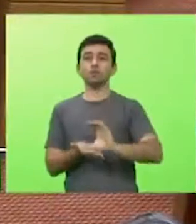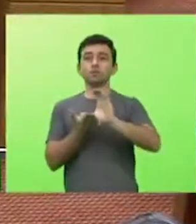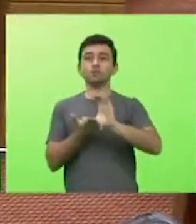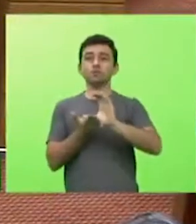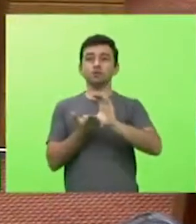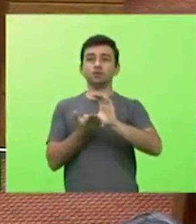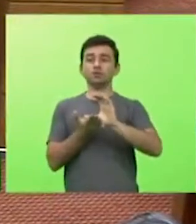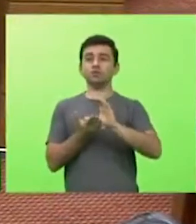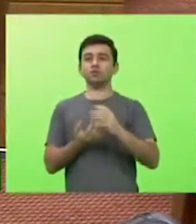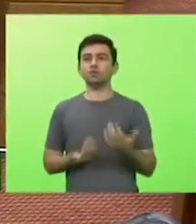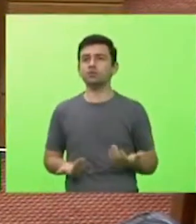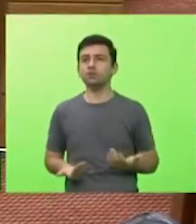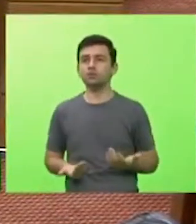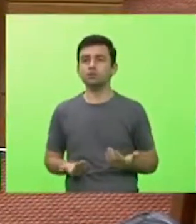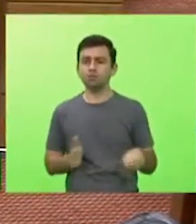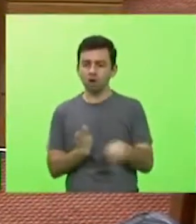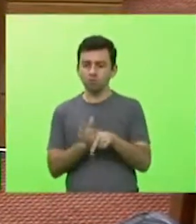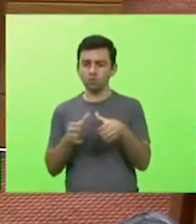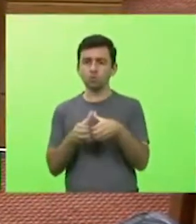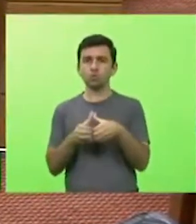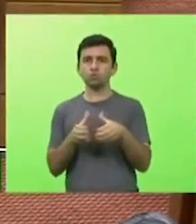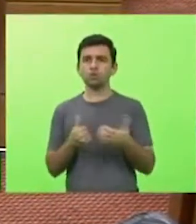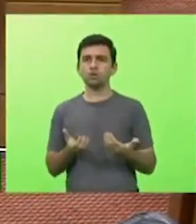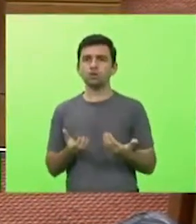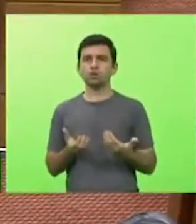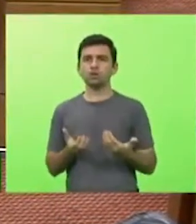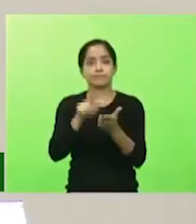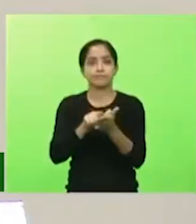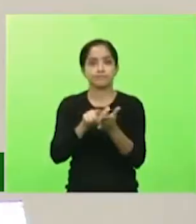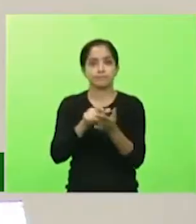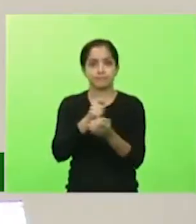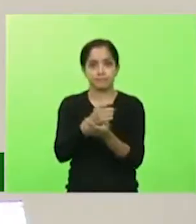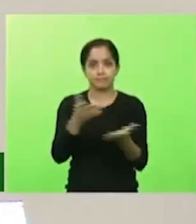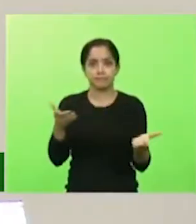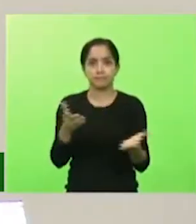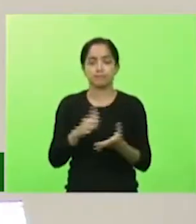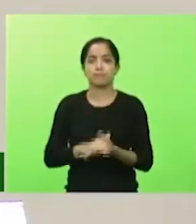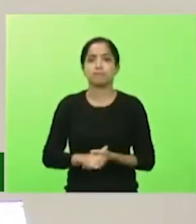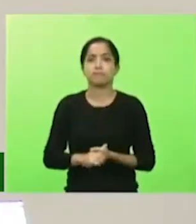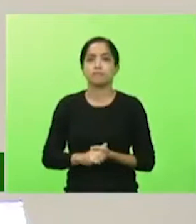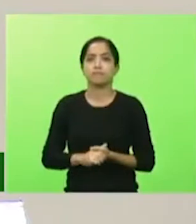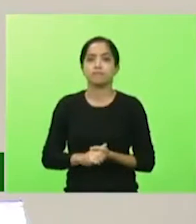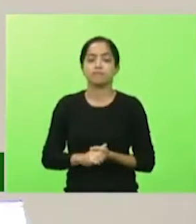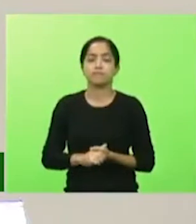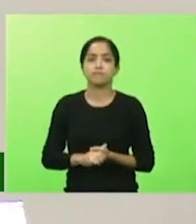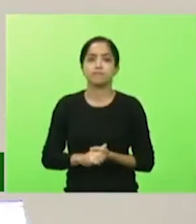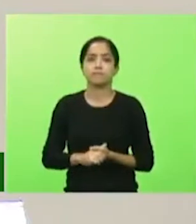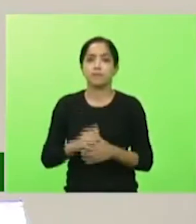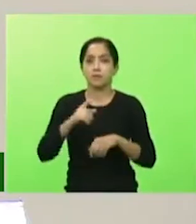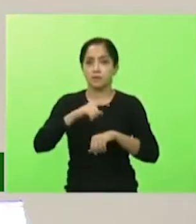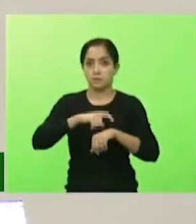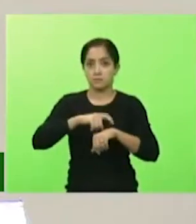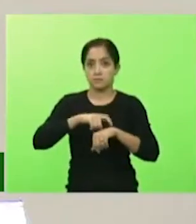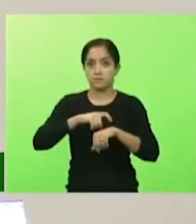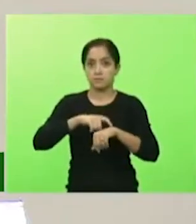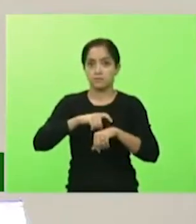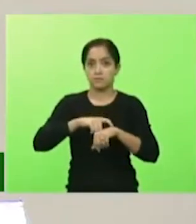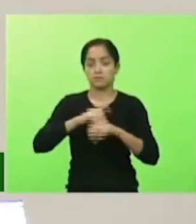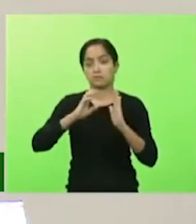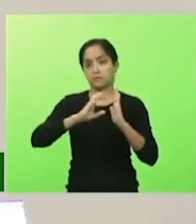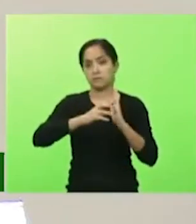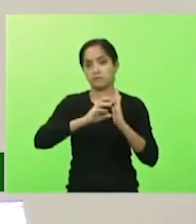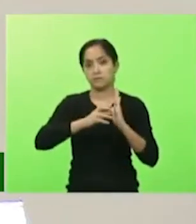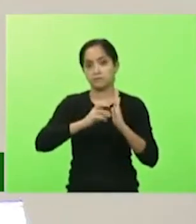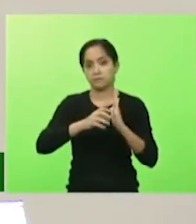Os deputados aprovaram nesta terça-feira em plenário a proposta de emenda à Constituição do Poder Executivo, que simplifica o pagamento